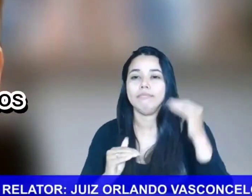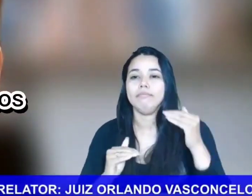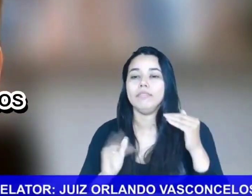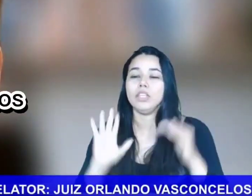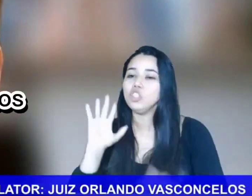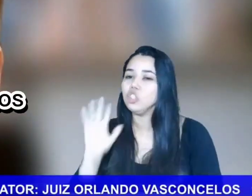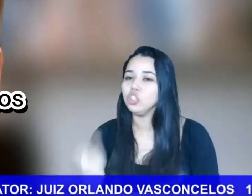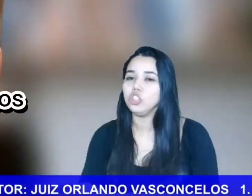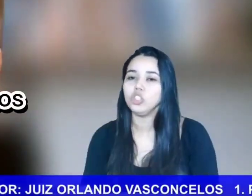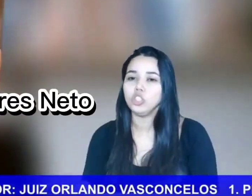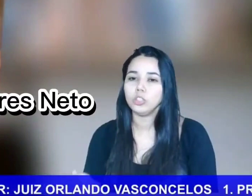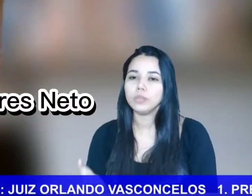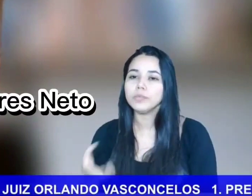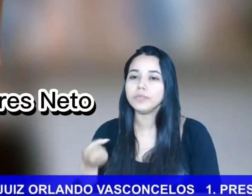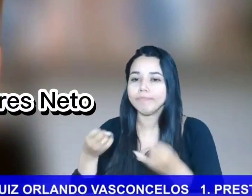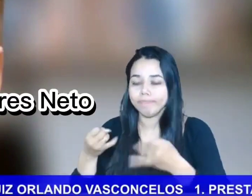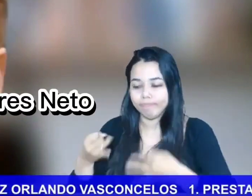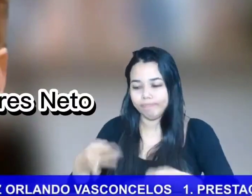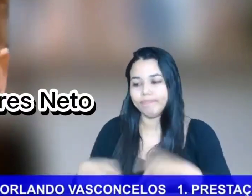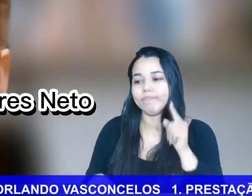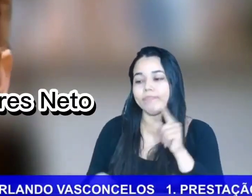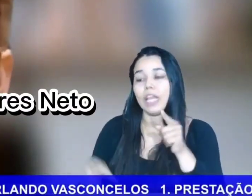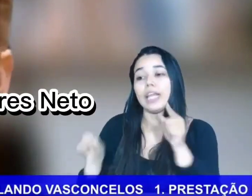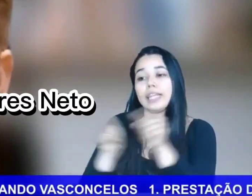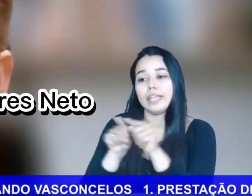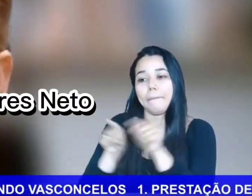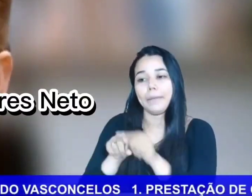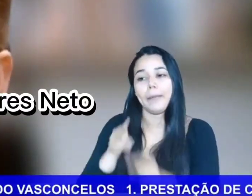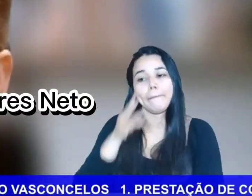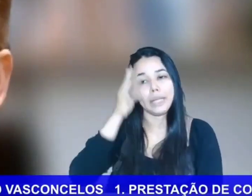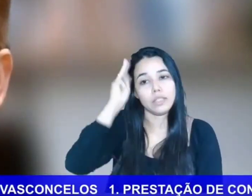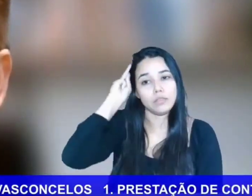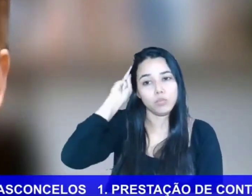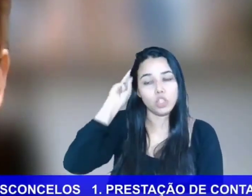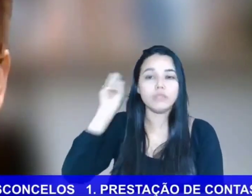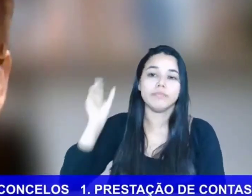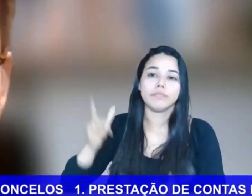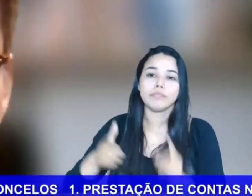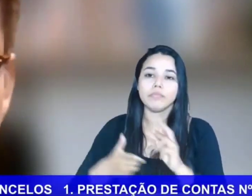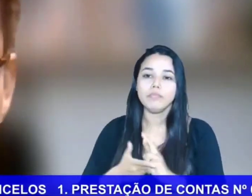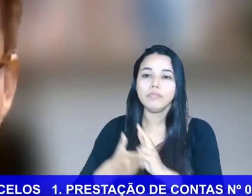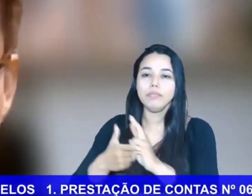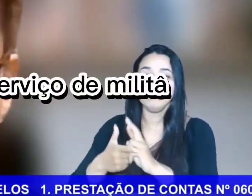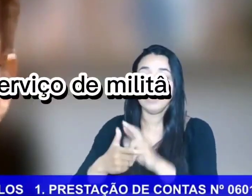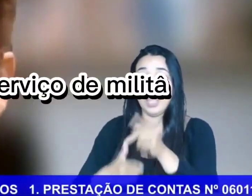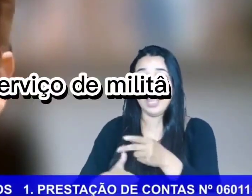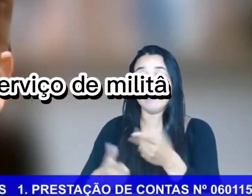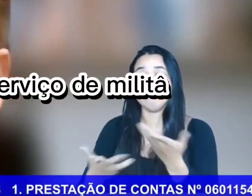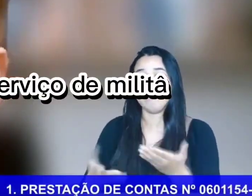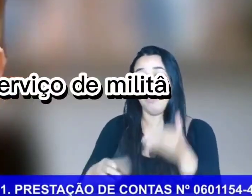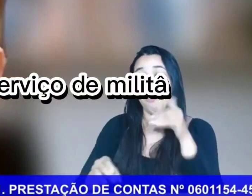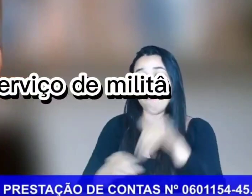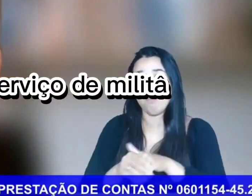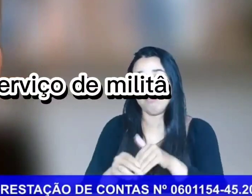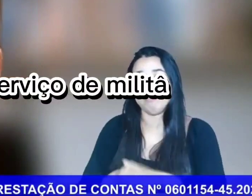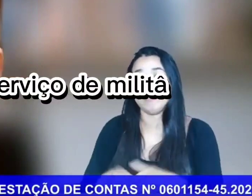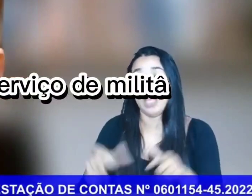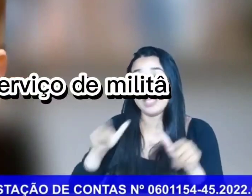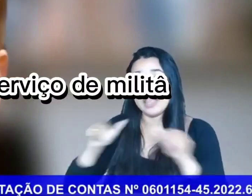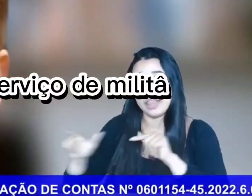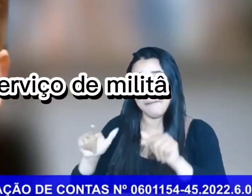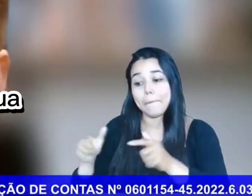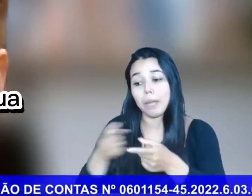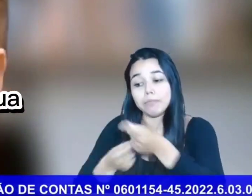já está nos autos também, Dr. Matias Pires Neto, considerou em seu voto que a atividade de prestação de serviço